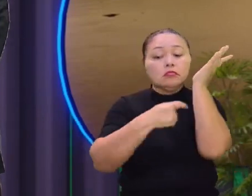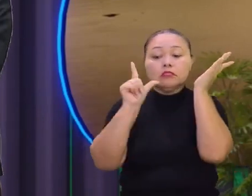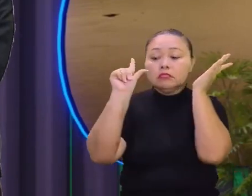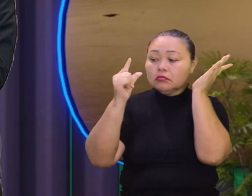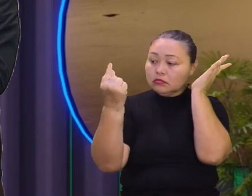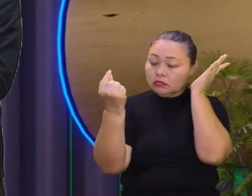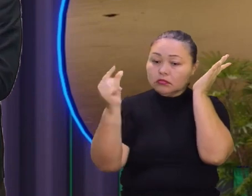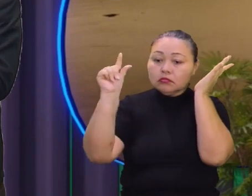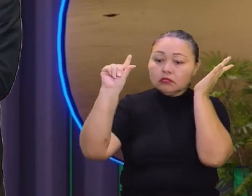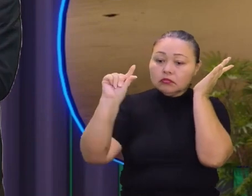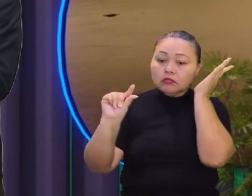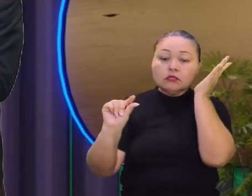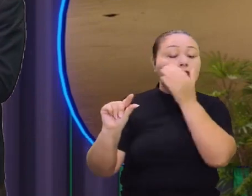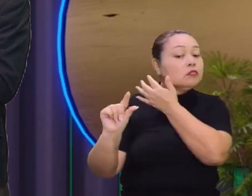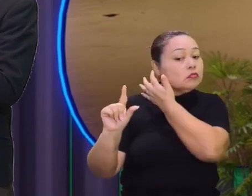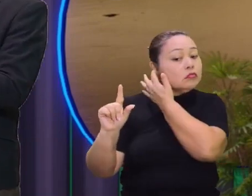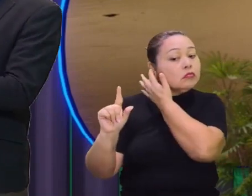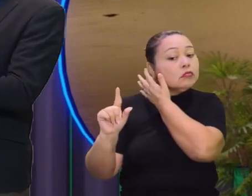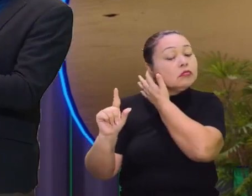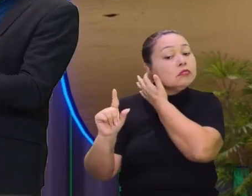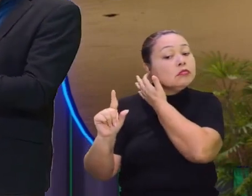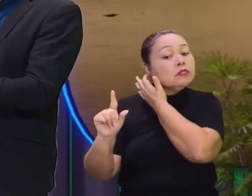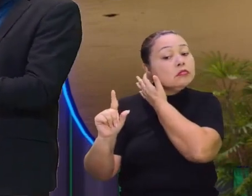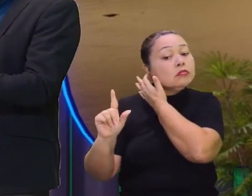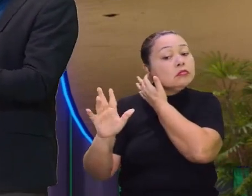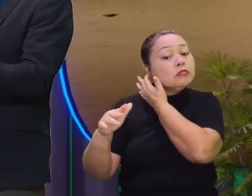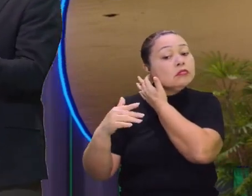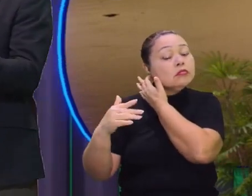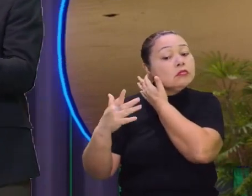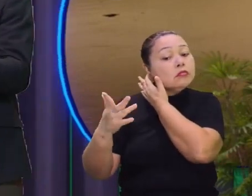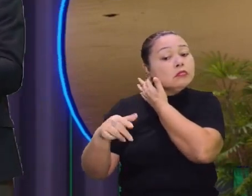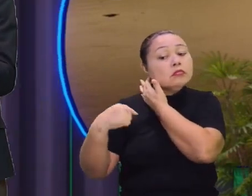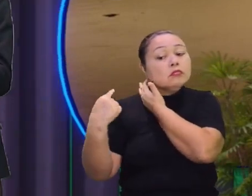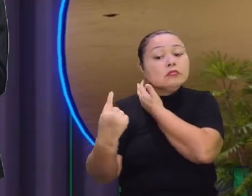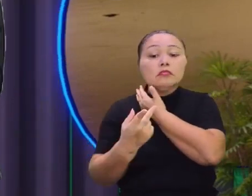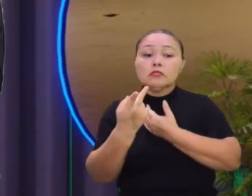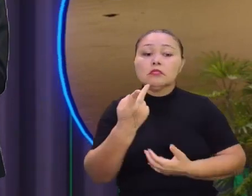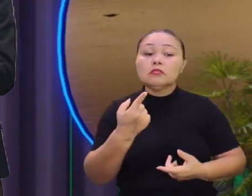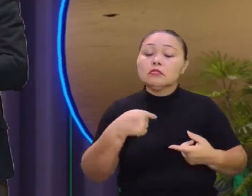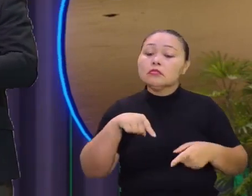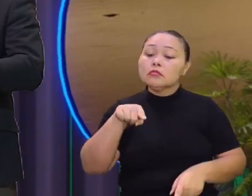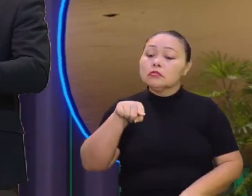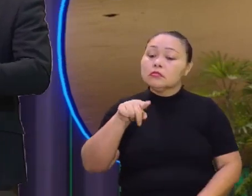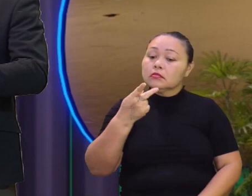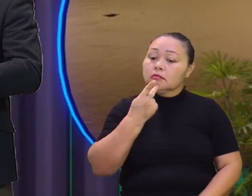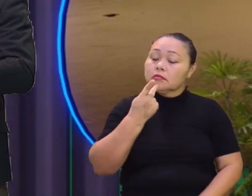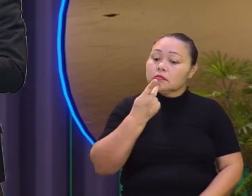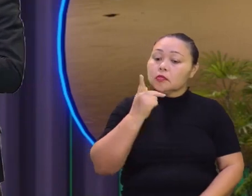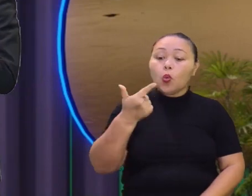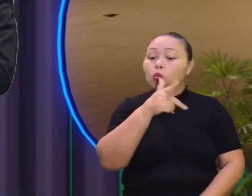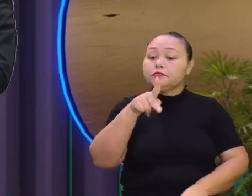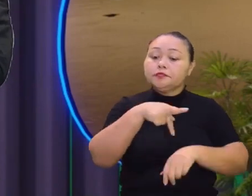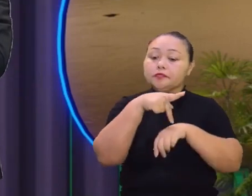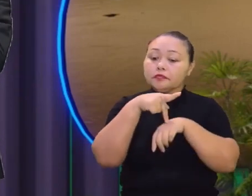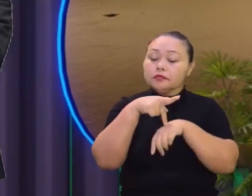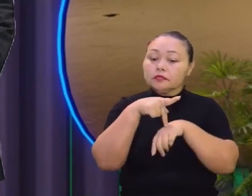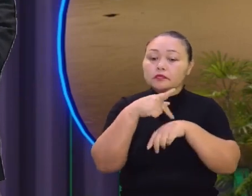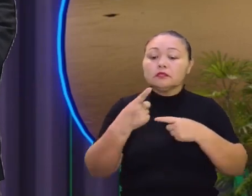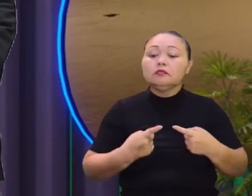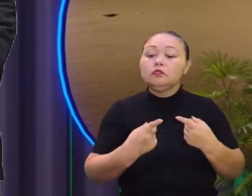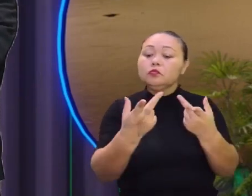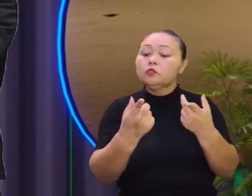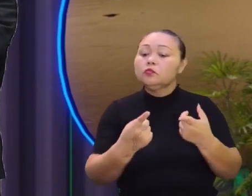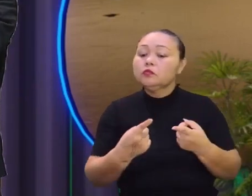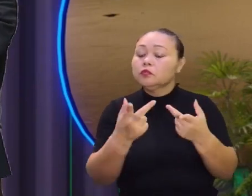bem pequenininho. Exatamente. Não é isso? Muito bem. Obviamente que nós estamos falando não de outros países vendendo